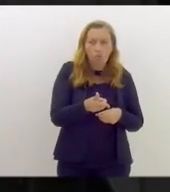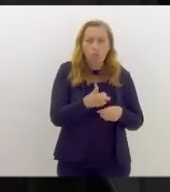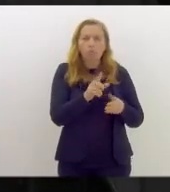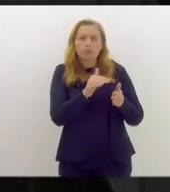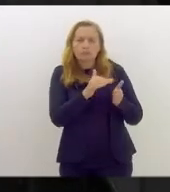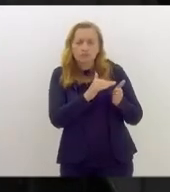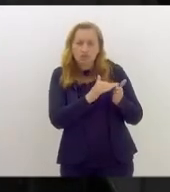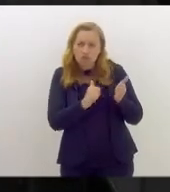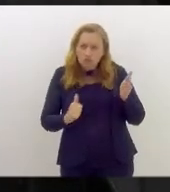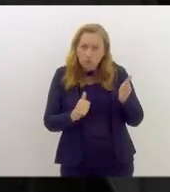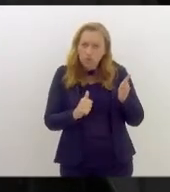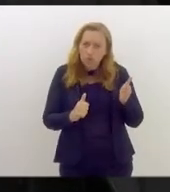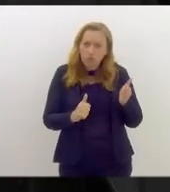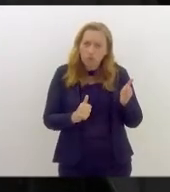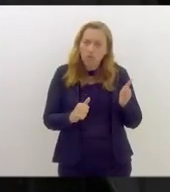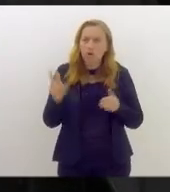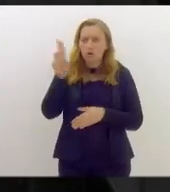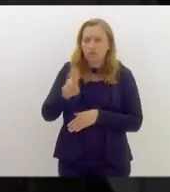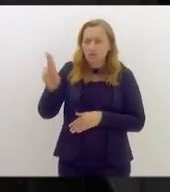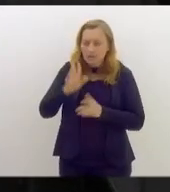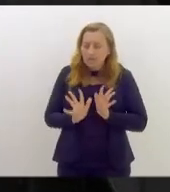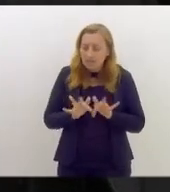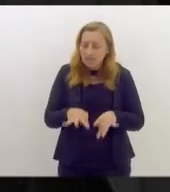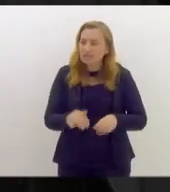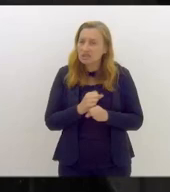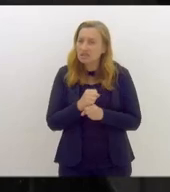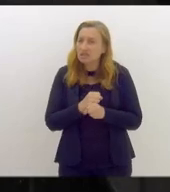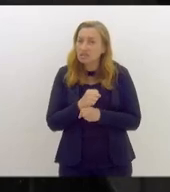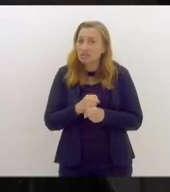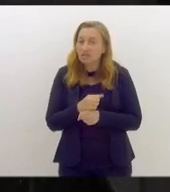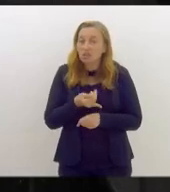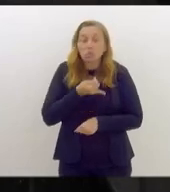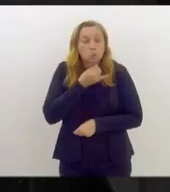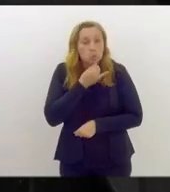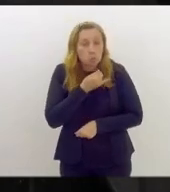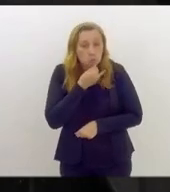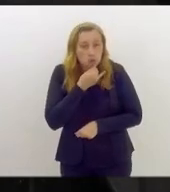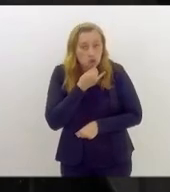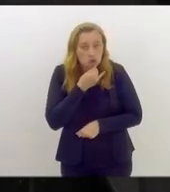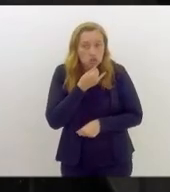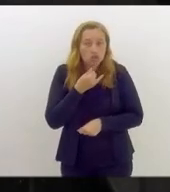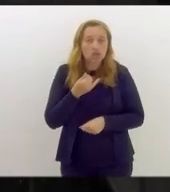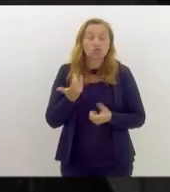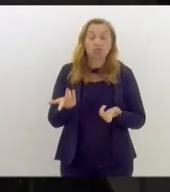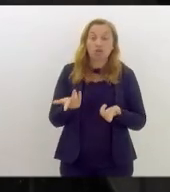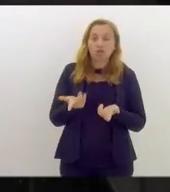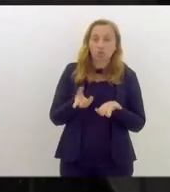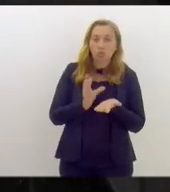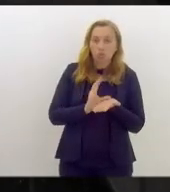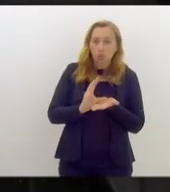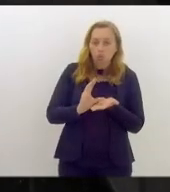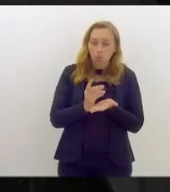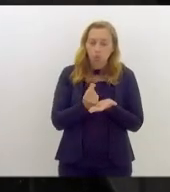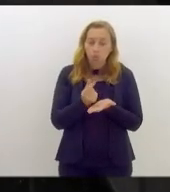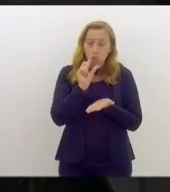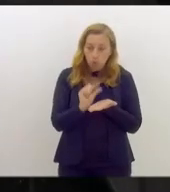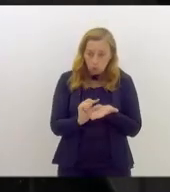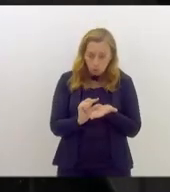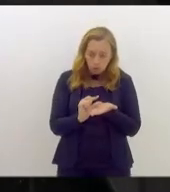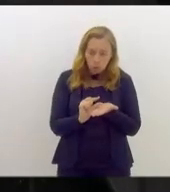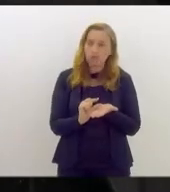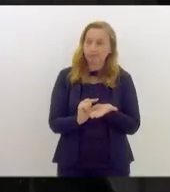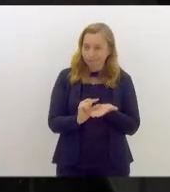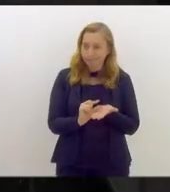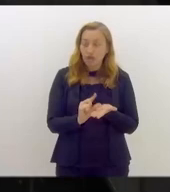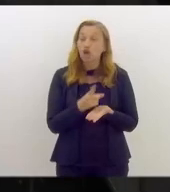a língua terminando esse ano de maneira agonizante do ponto de vista orçamentário e claro todos